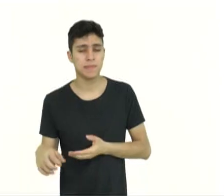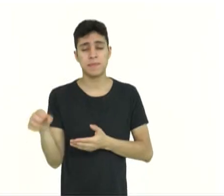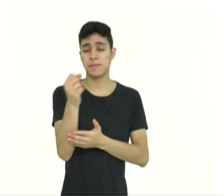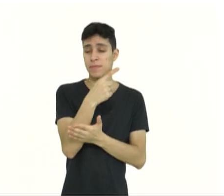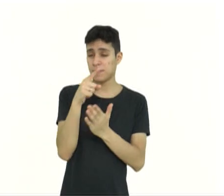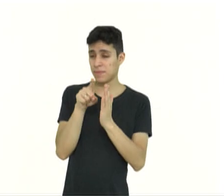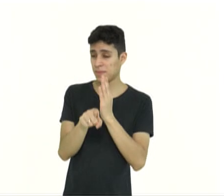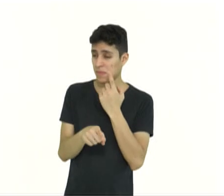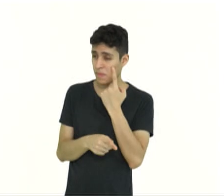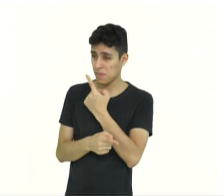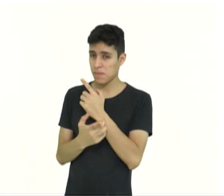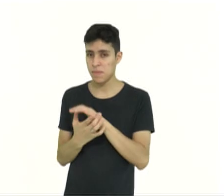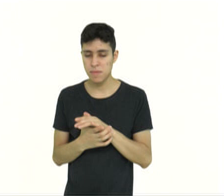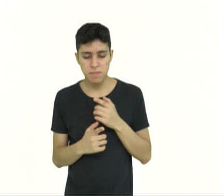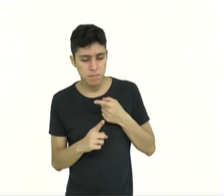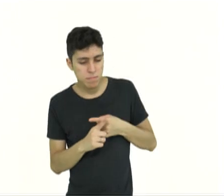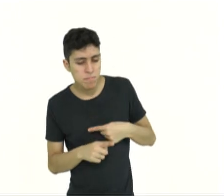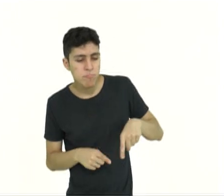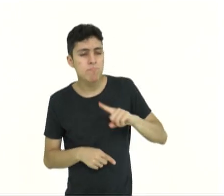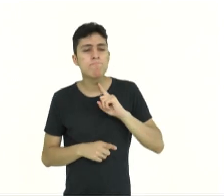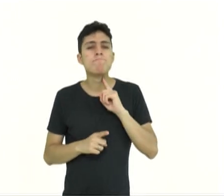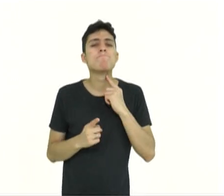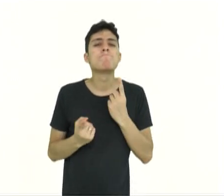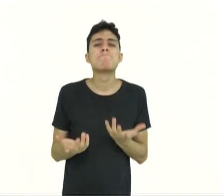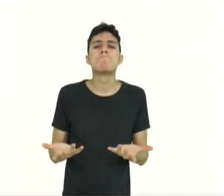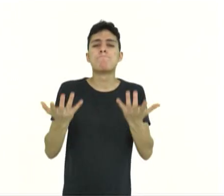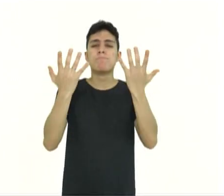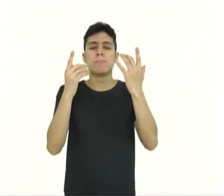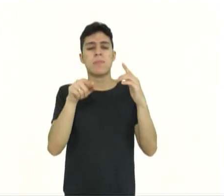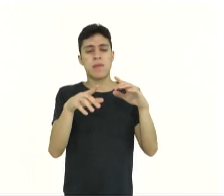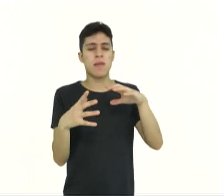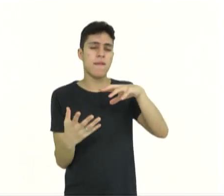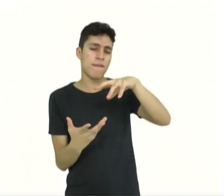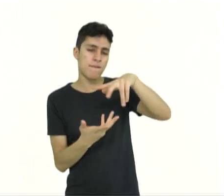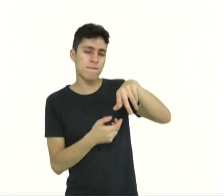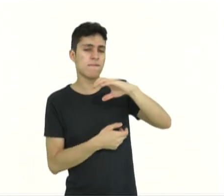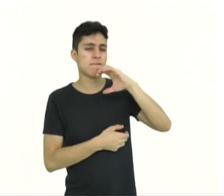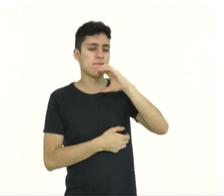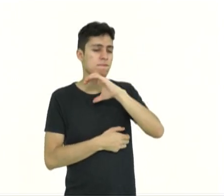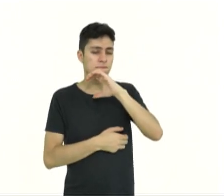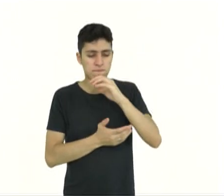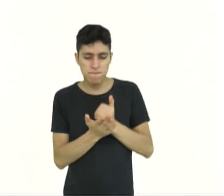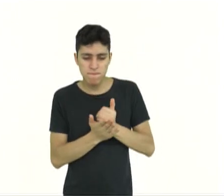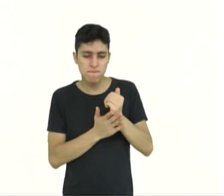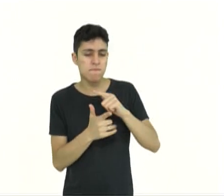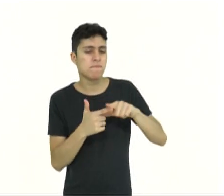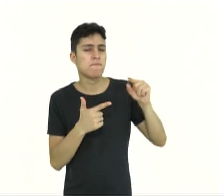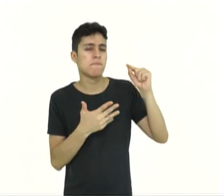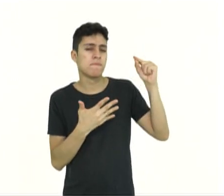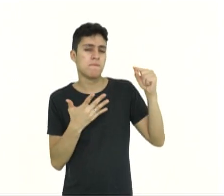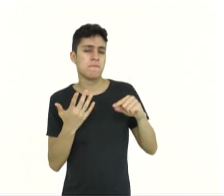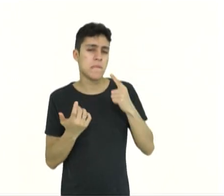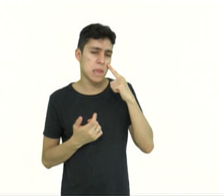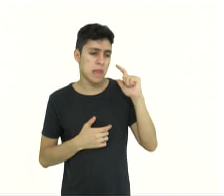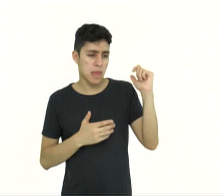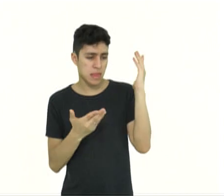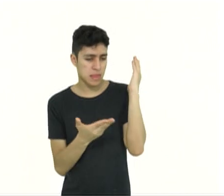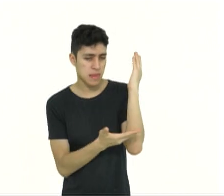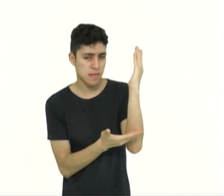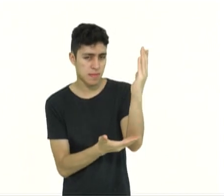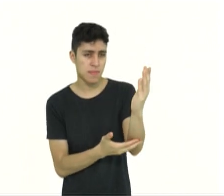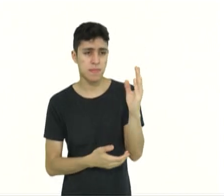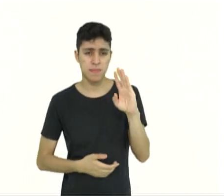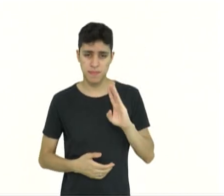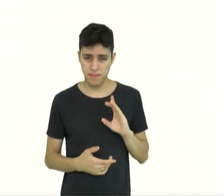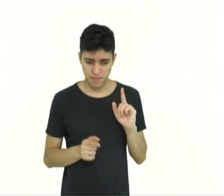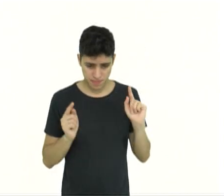uma das consequências da poluição industrial, é o aquecimento global, que acaba causando, entre outros problemas, letra A, desmatamento,